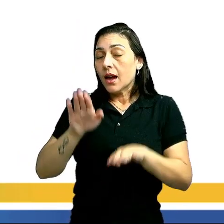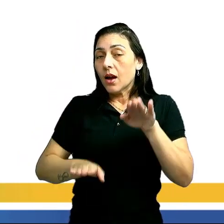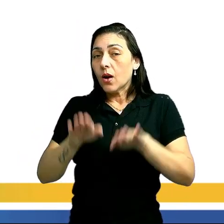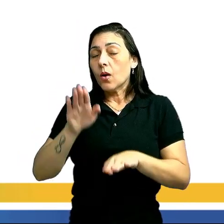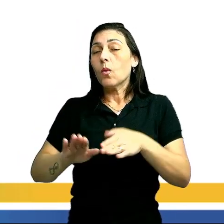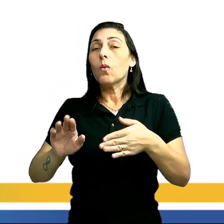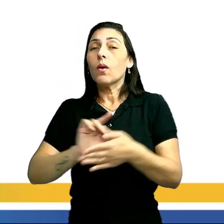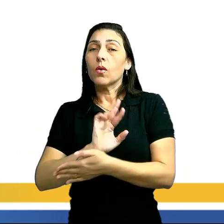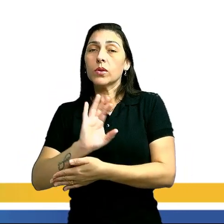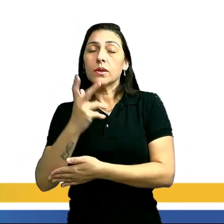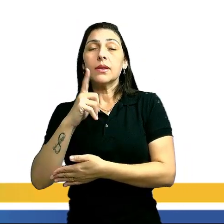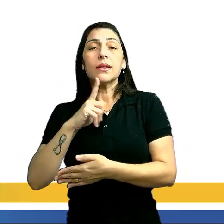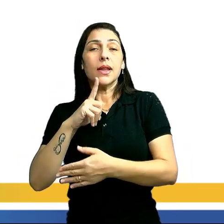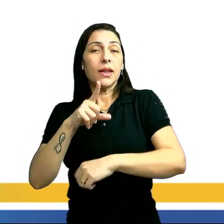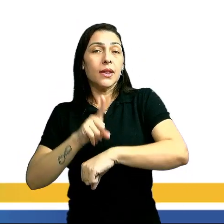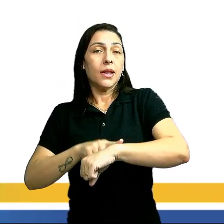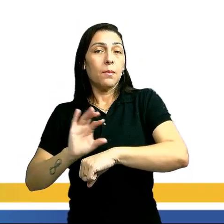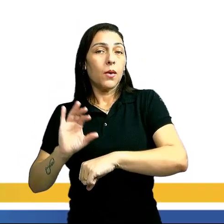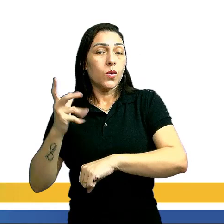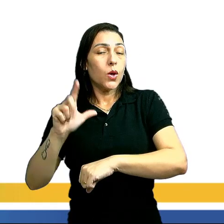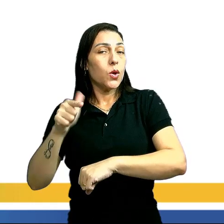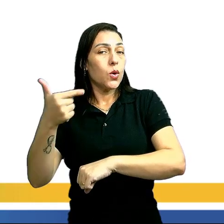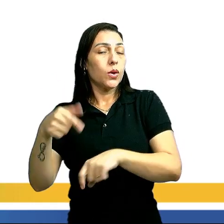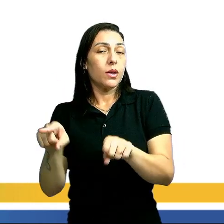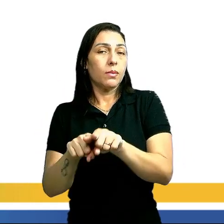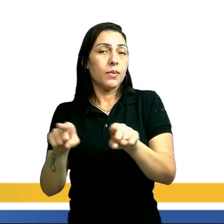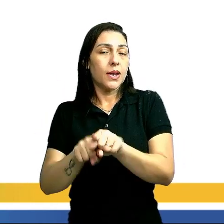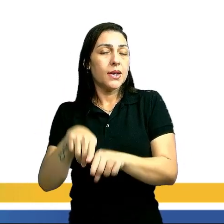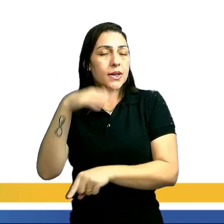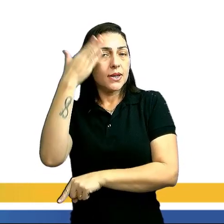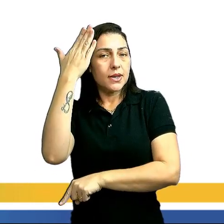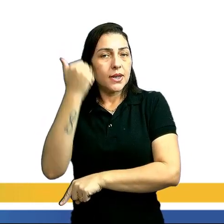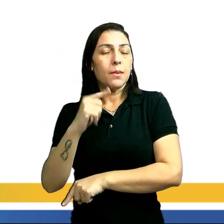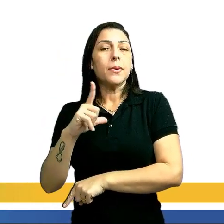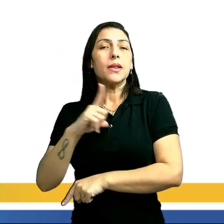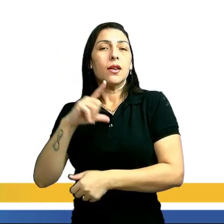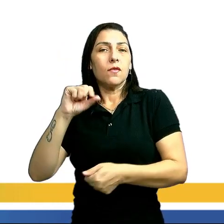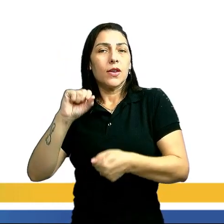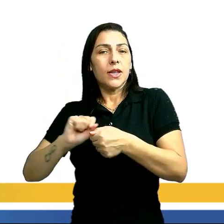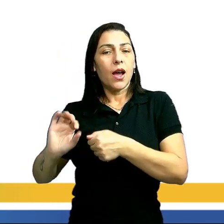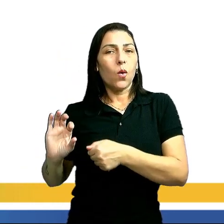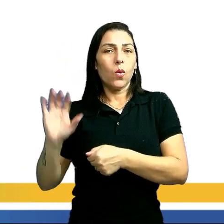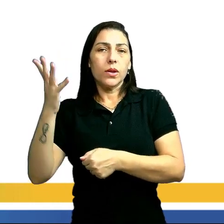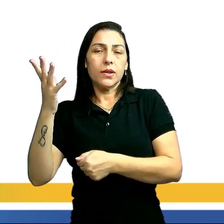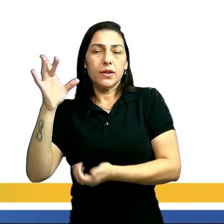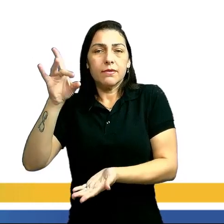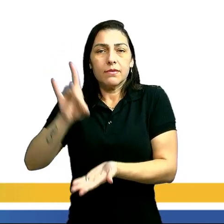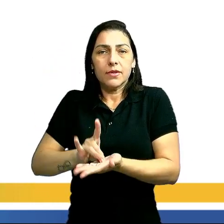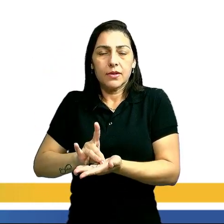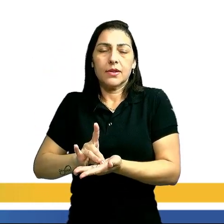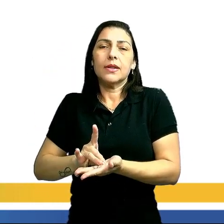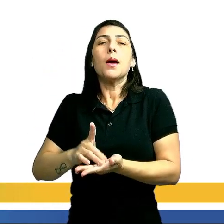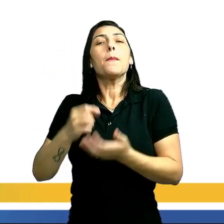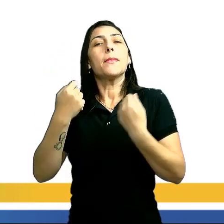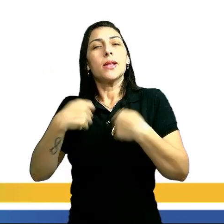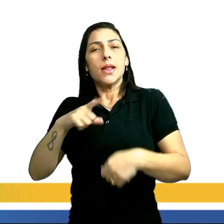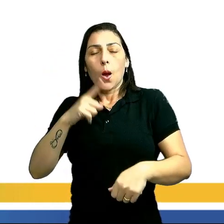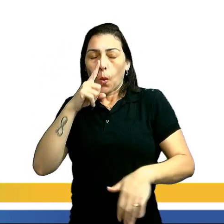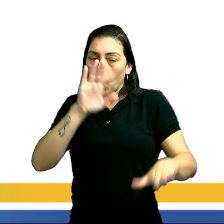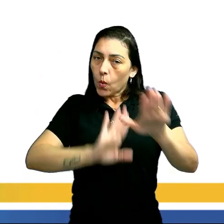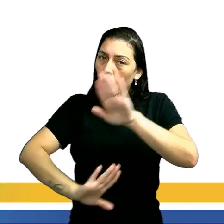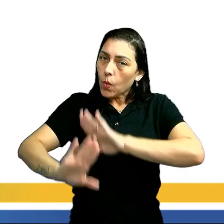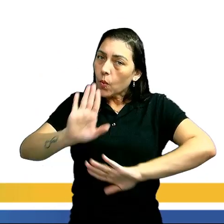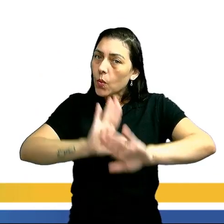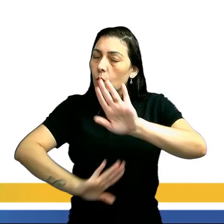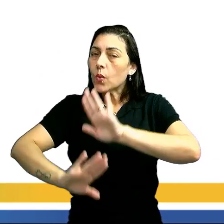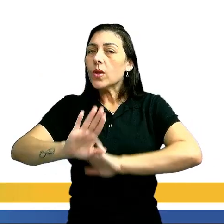tipos de coisa têm tempo para acontecer e outras a gente sabe e tem que fazer acontecer. Então, a gente tem que ter muito cuidado